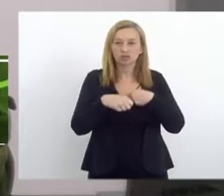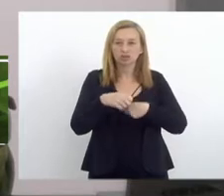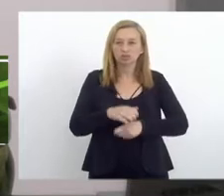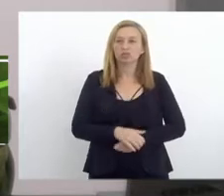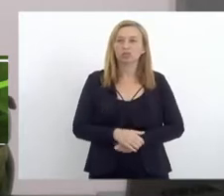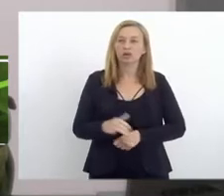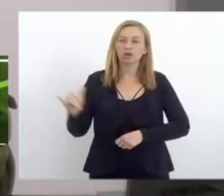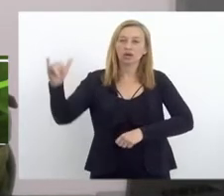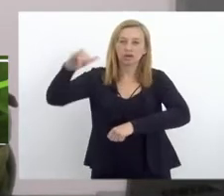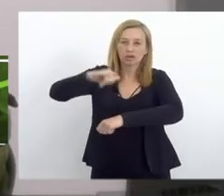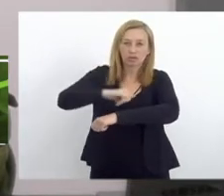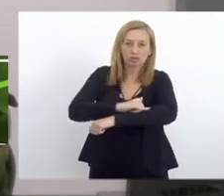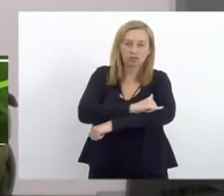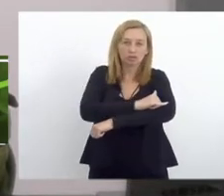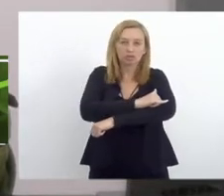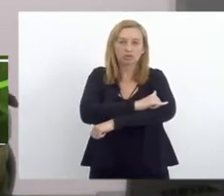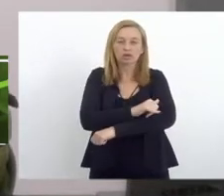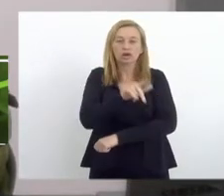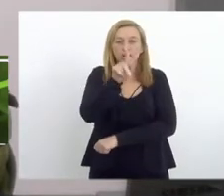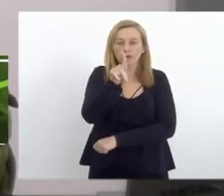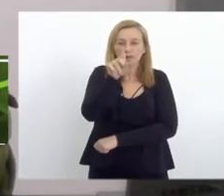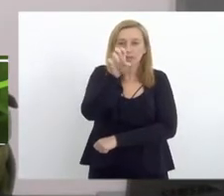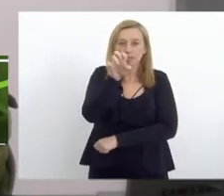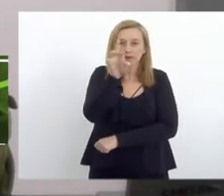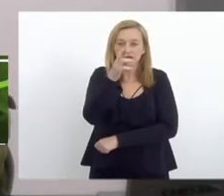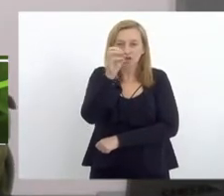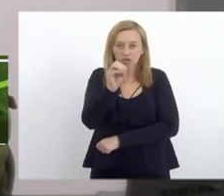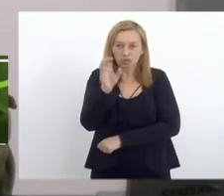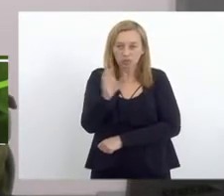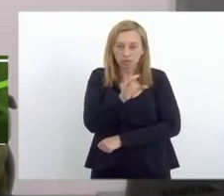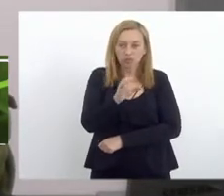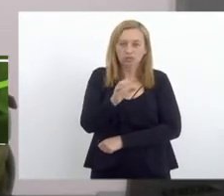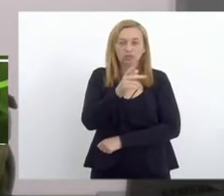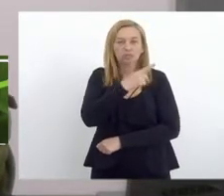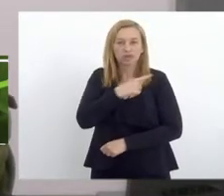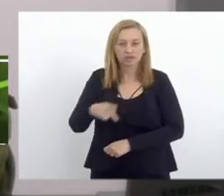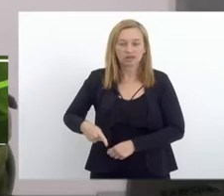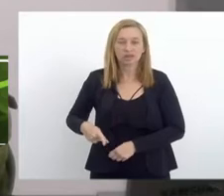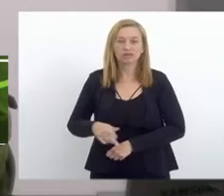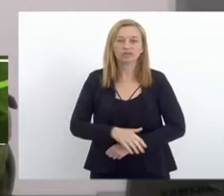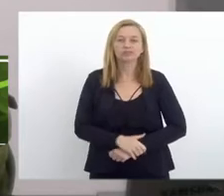Administradoras Aeroportuárias, Pedro Azambuja, que é o presidente.